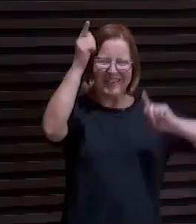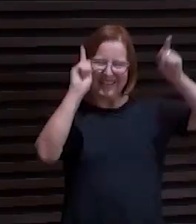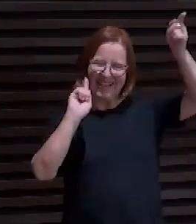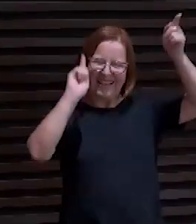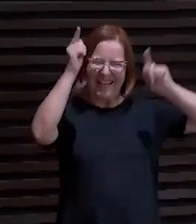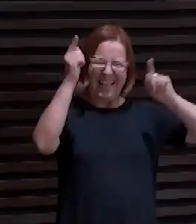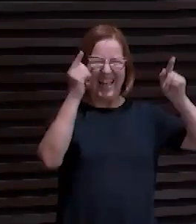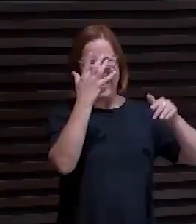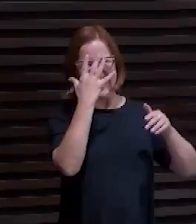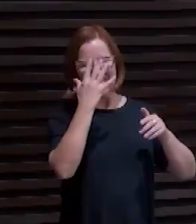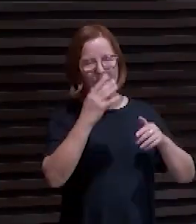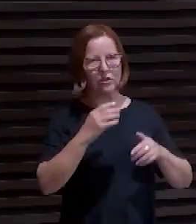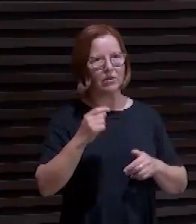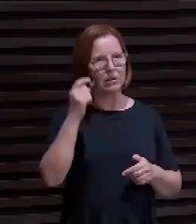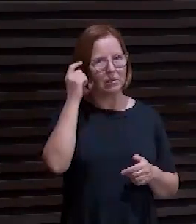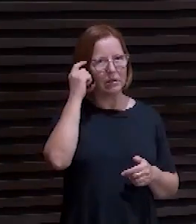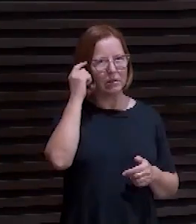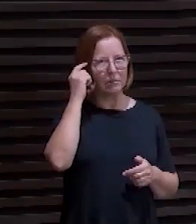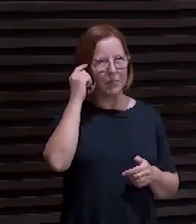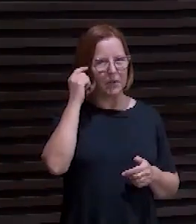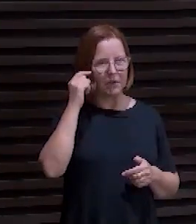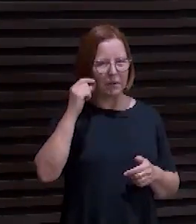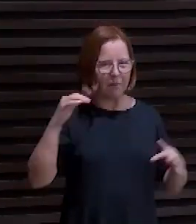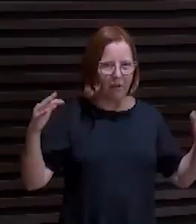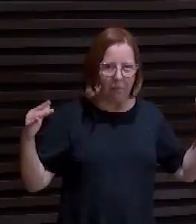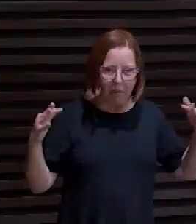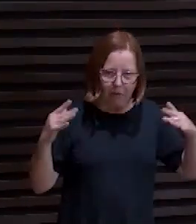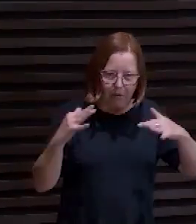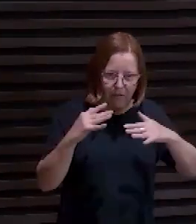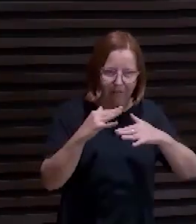Pensa numa muvuca.